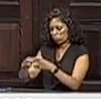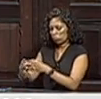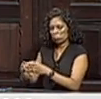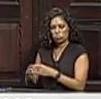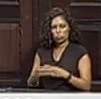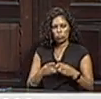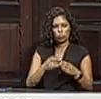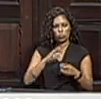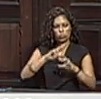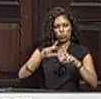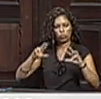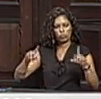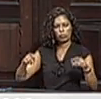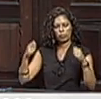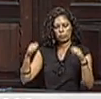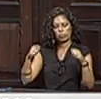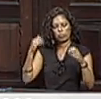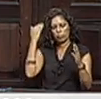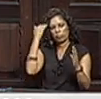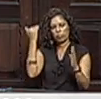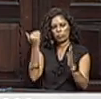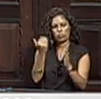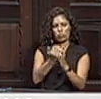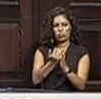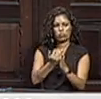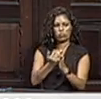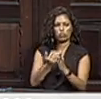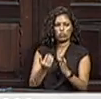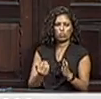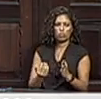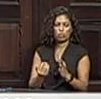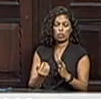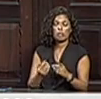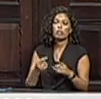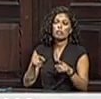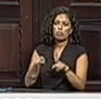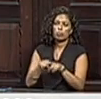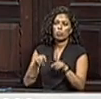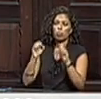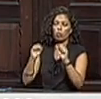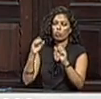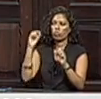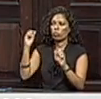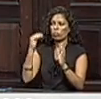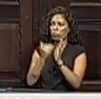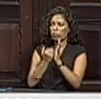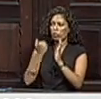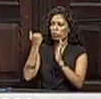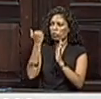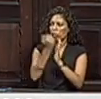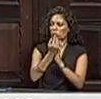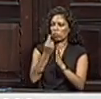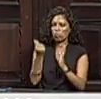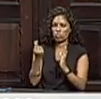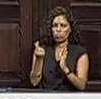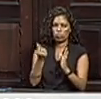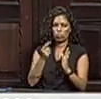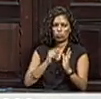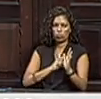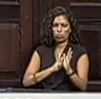forte. E a negociação coletiva, eu acho que pode ir além do que está estabelecido na lei, nunca